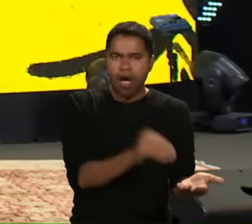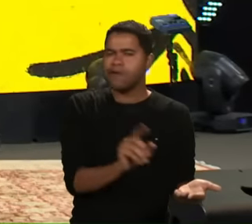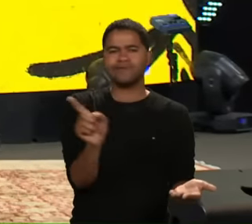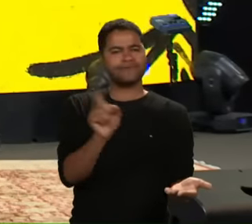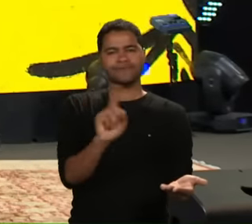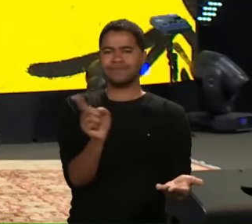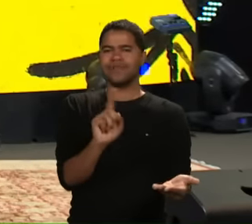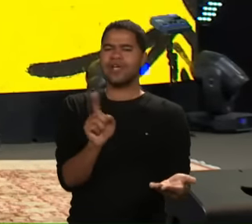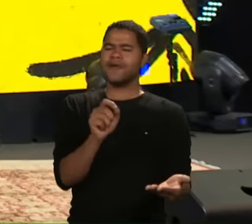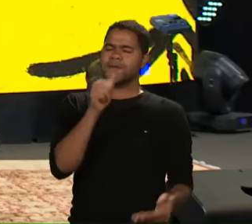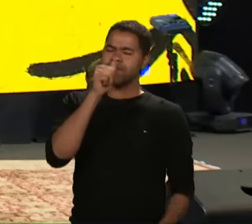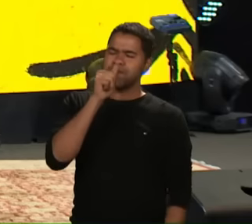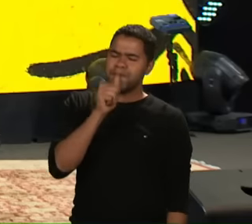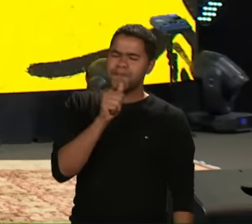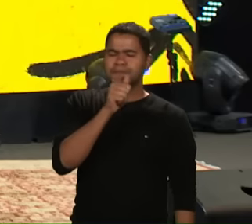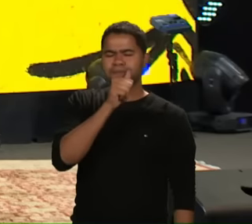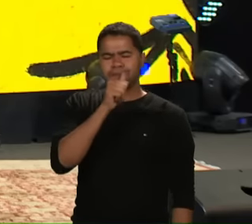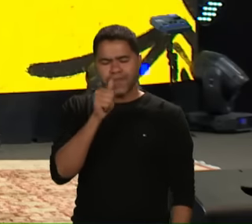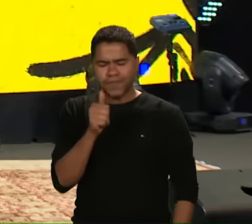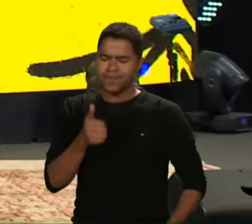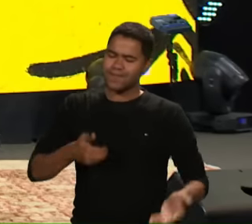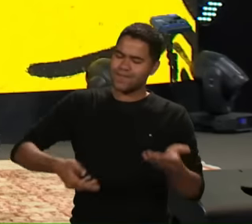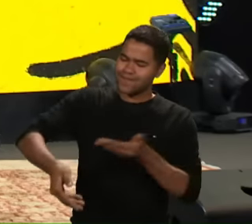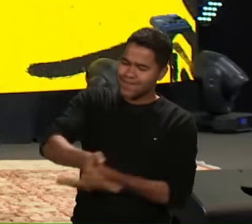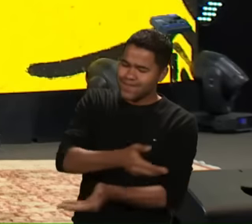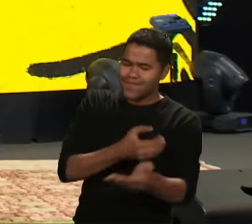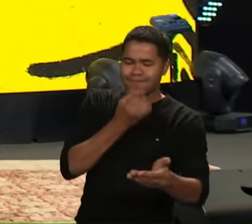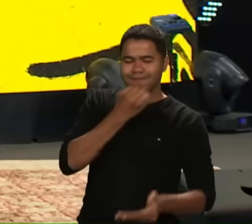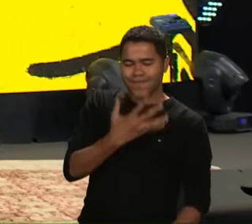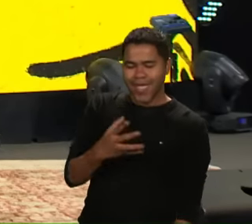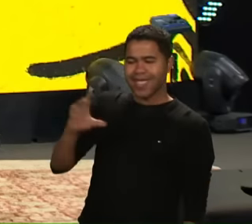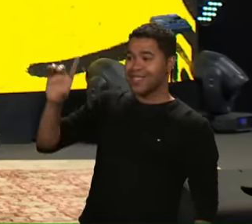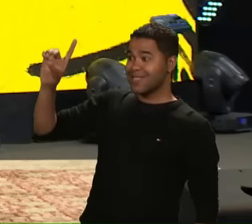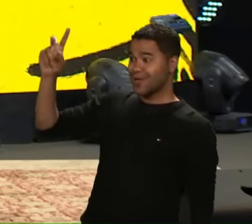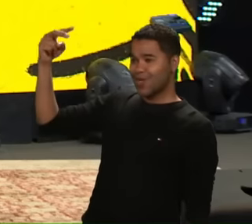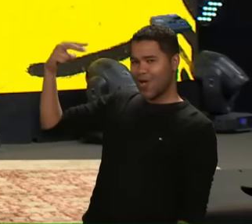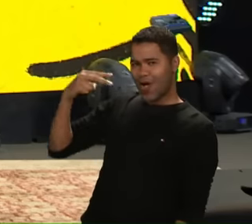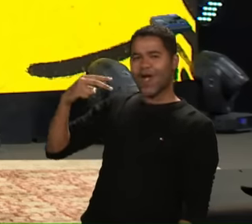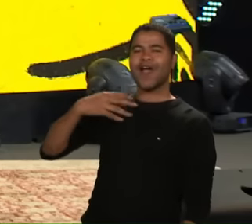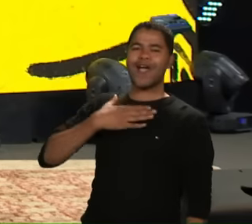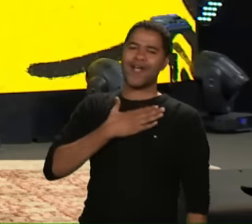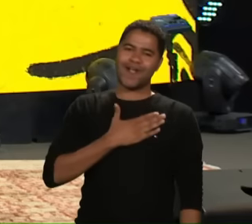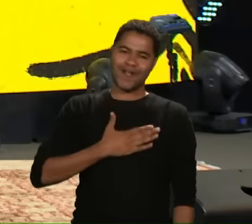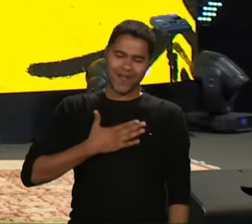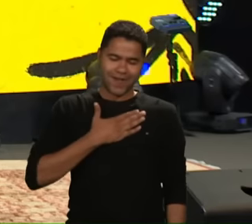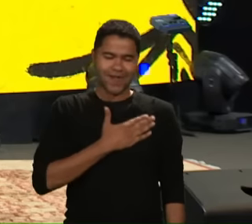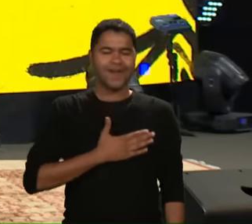tais sacrifícios, Deus se agrada.